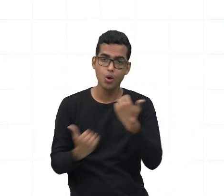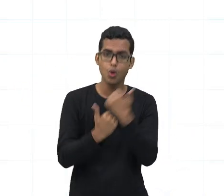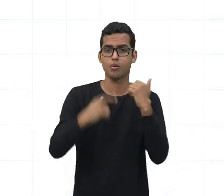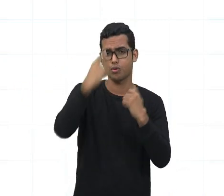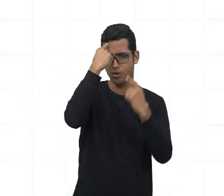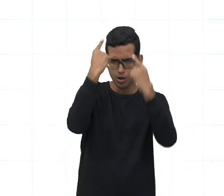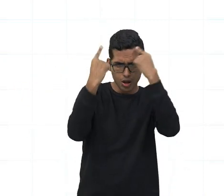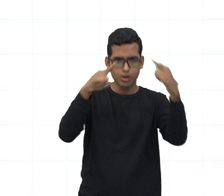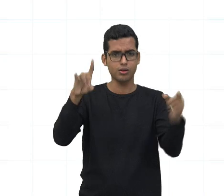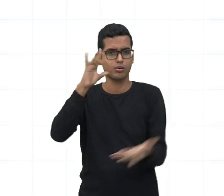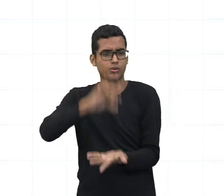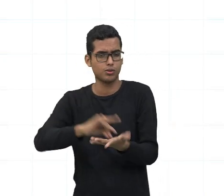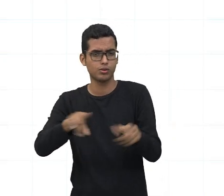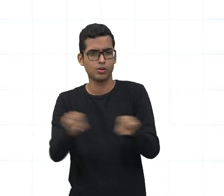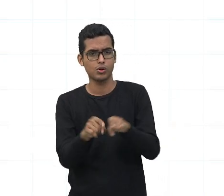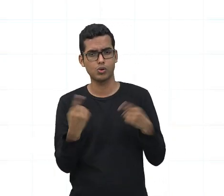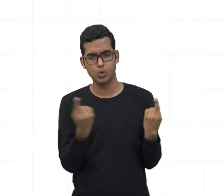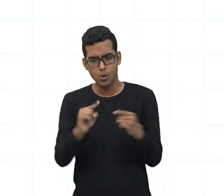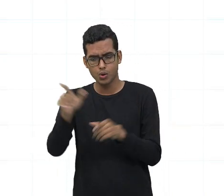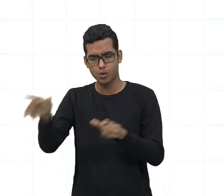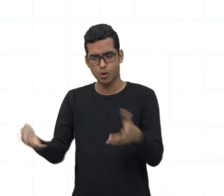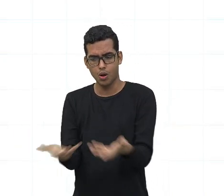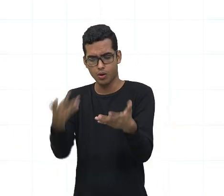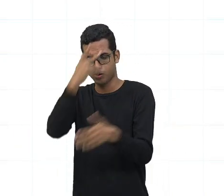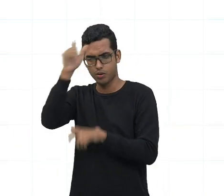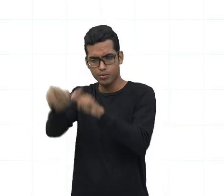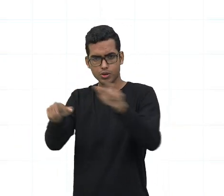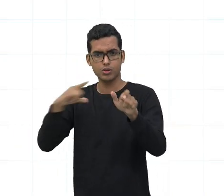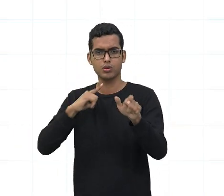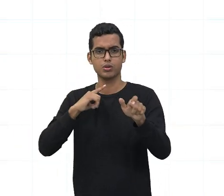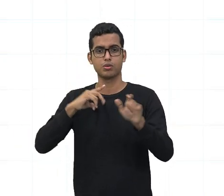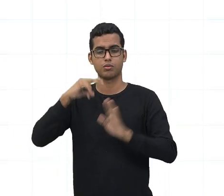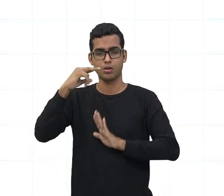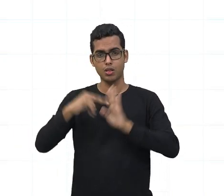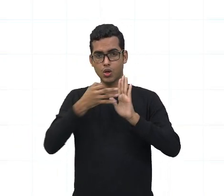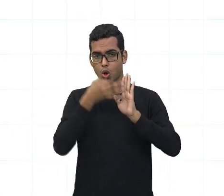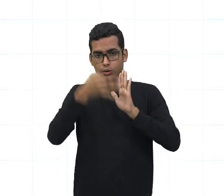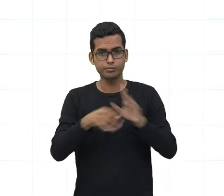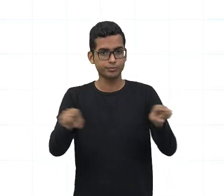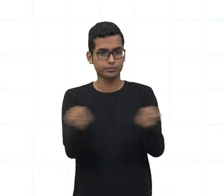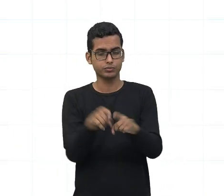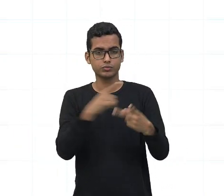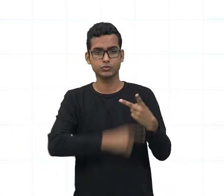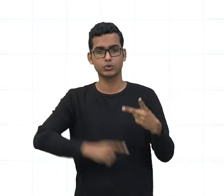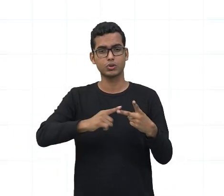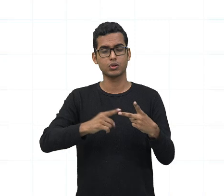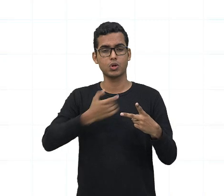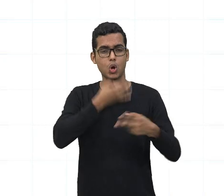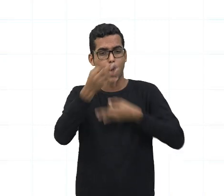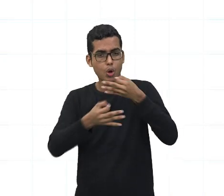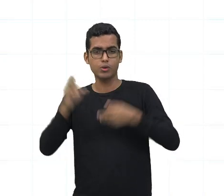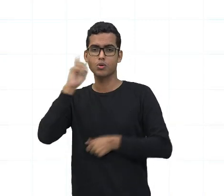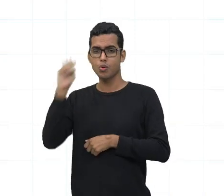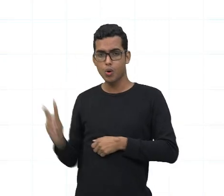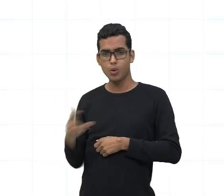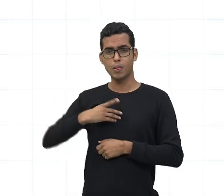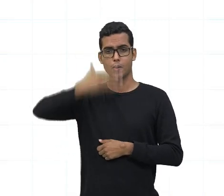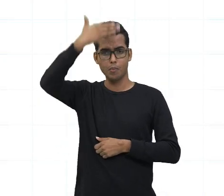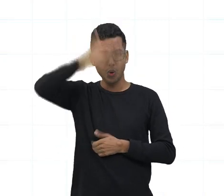e persuadir o leitor sobre sua opinião. Argumento histórico,